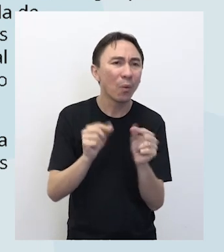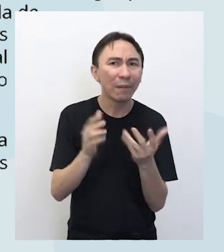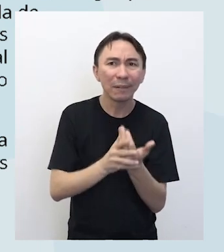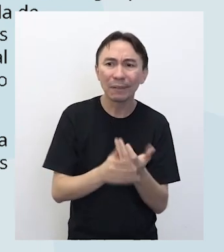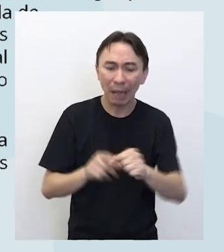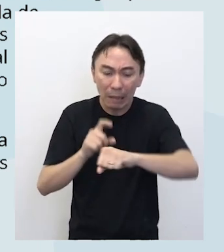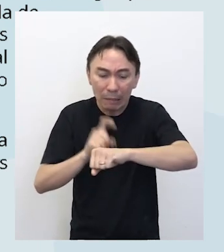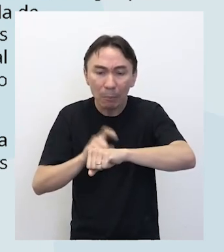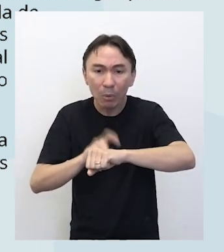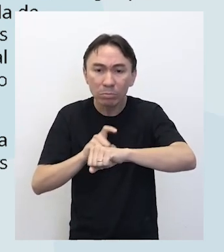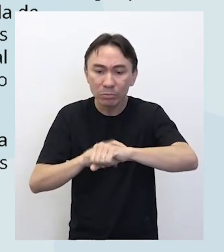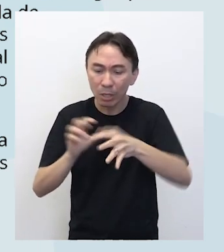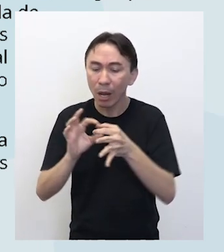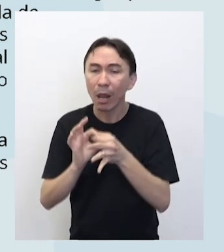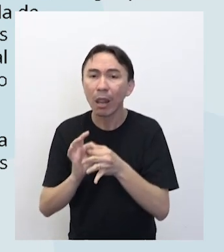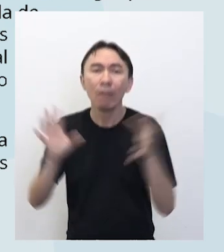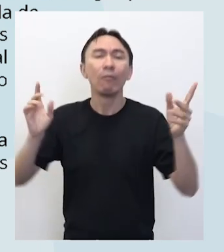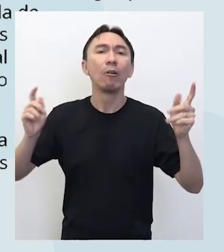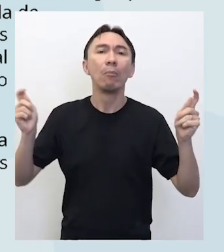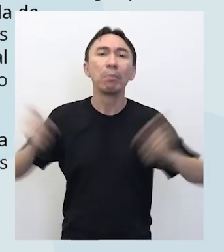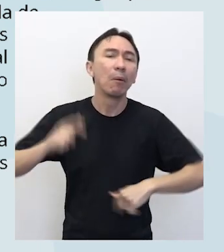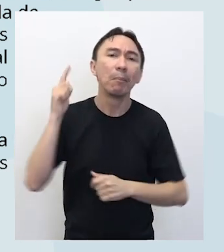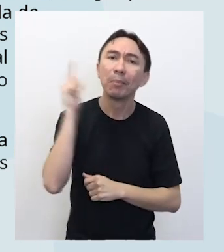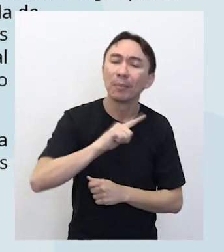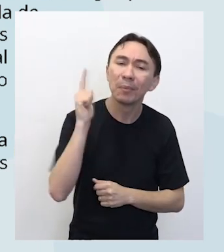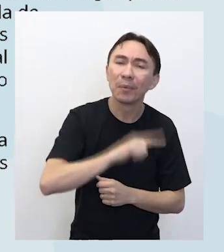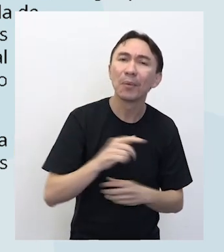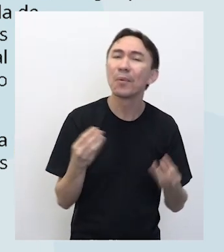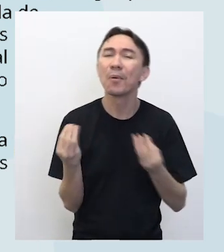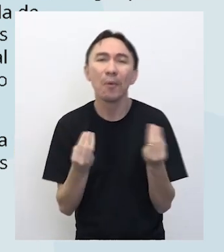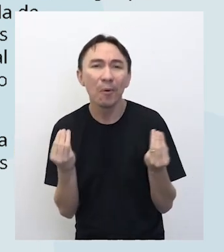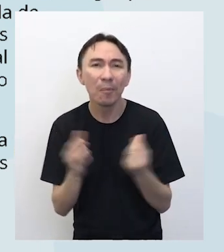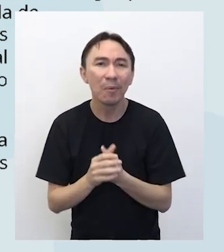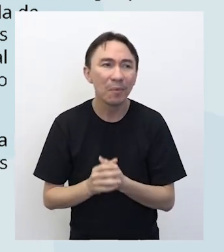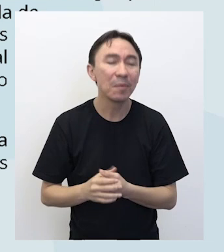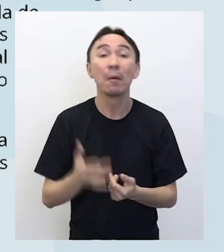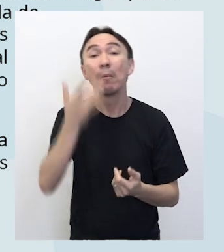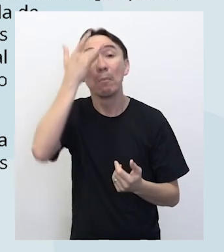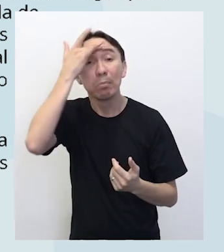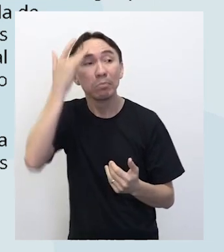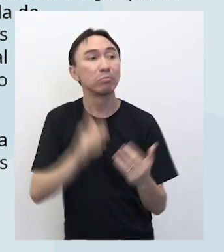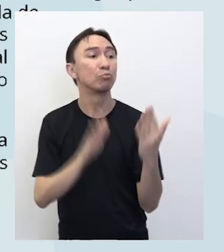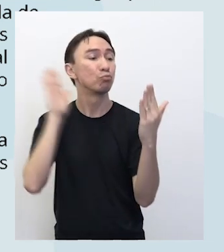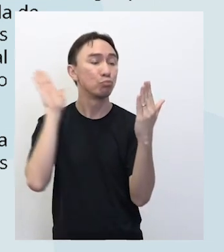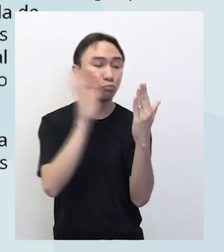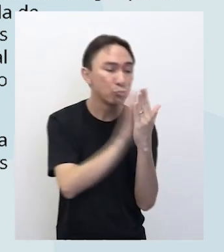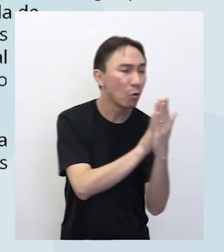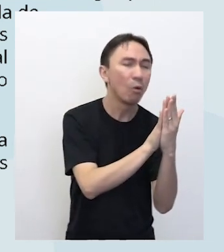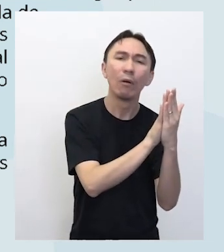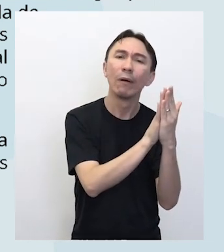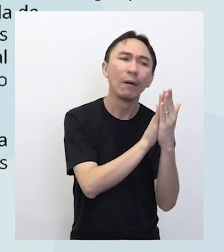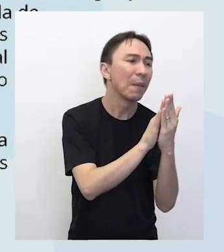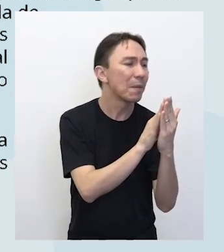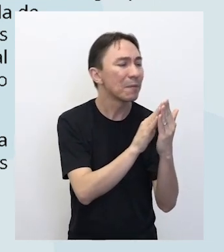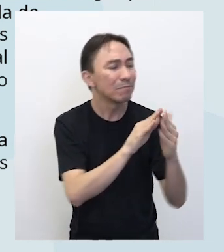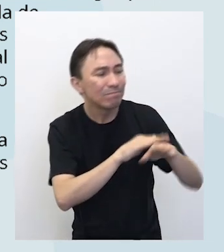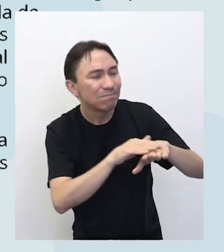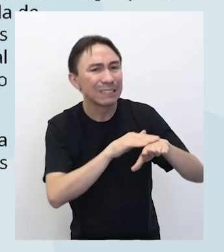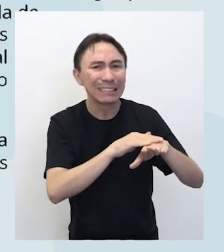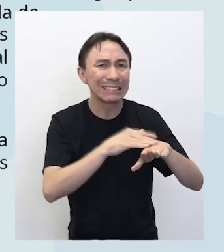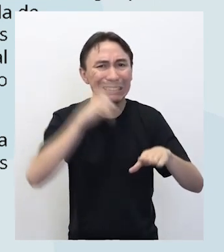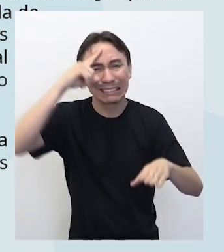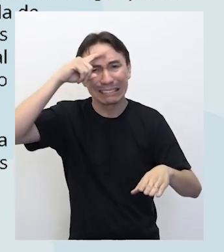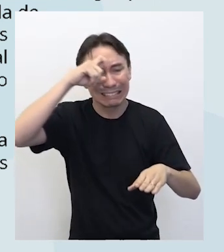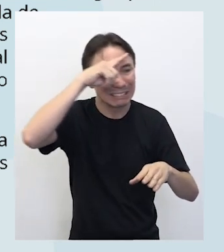tempo livre? Sobre qual é a melhor forma de abordar alguém para tratar de um assunto delicado ou para